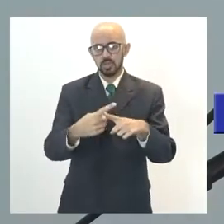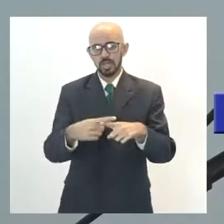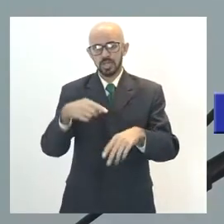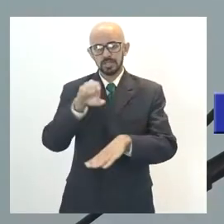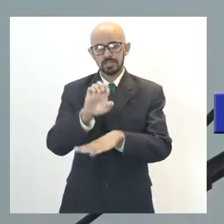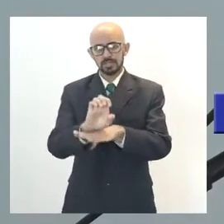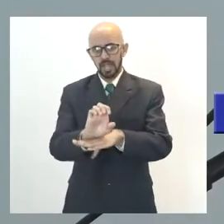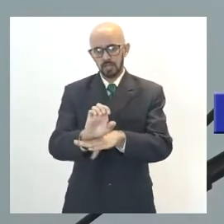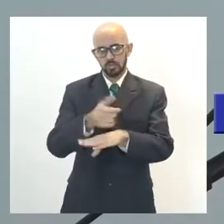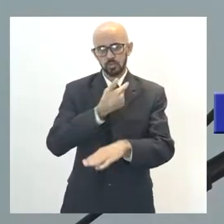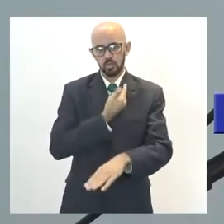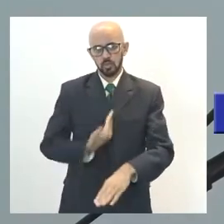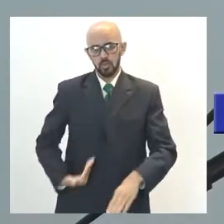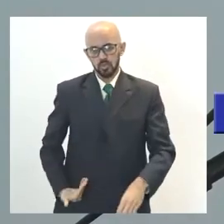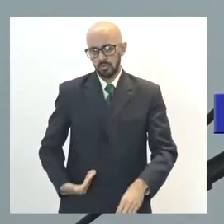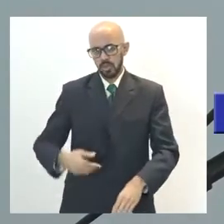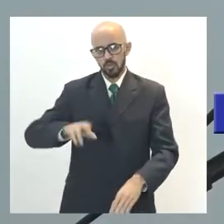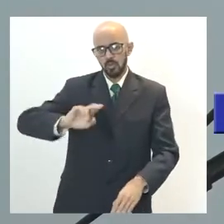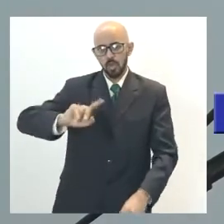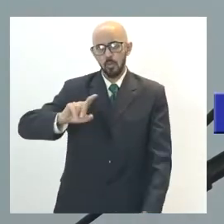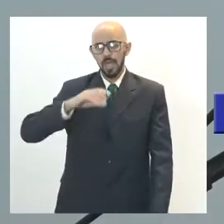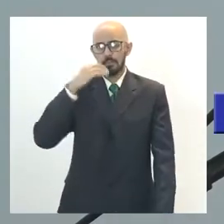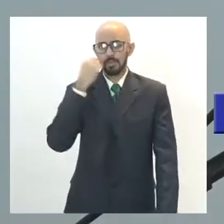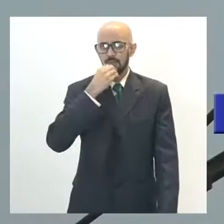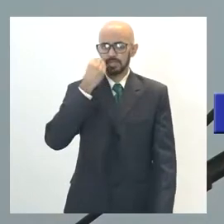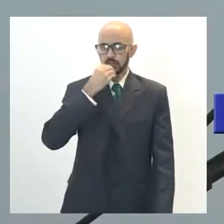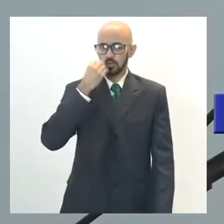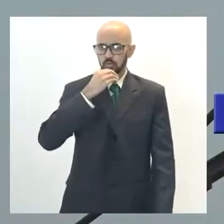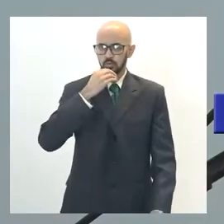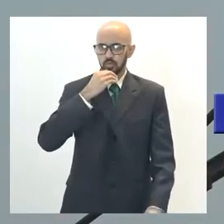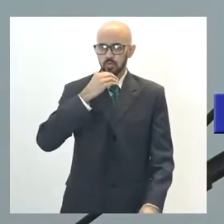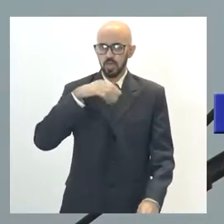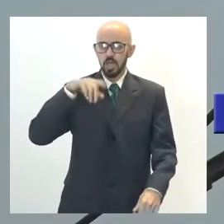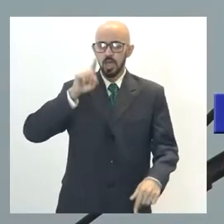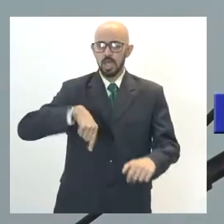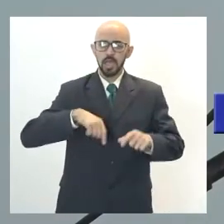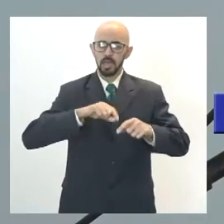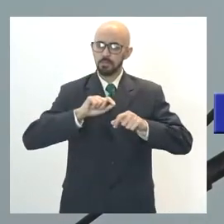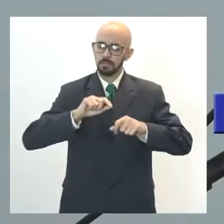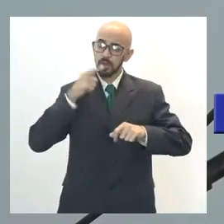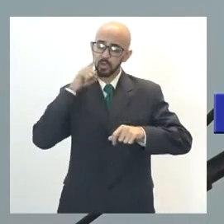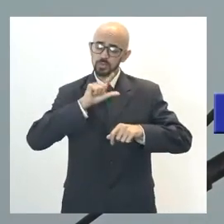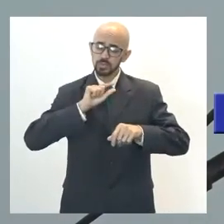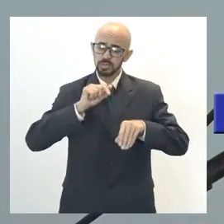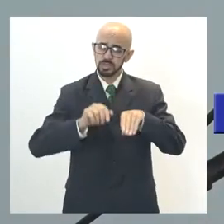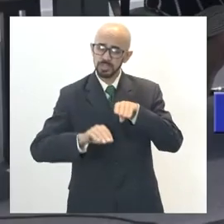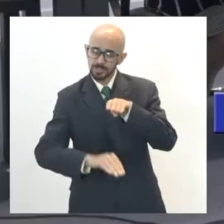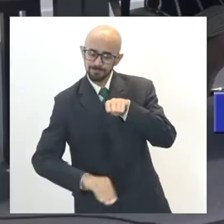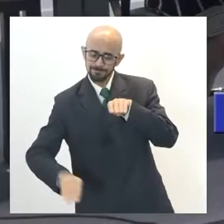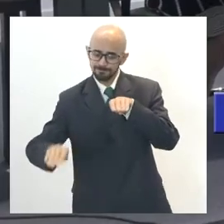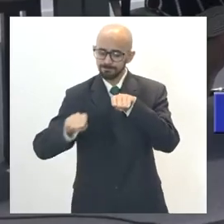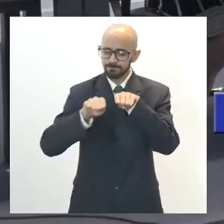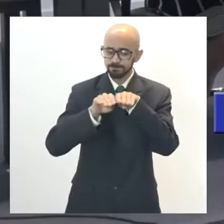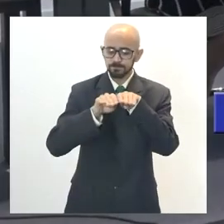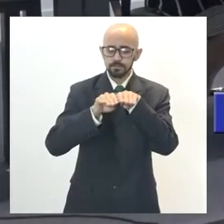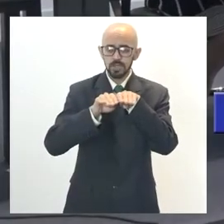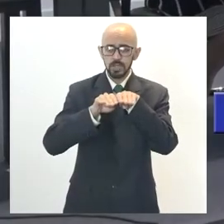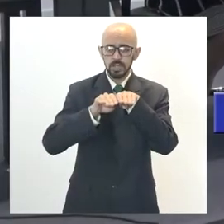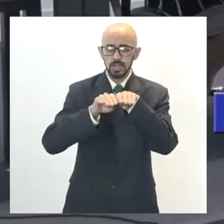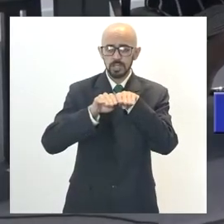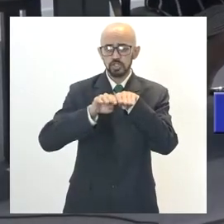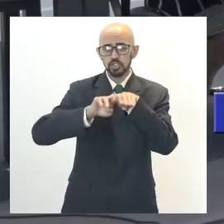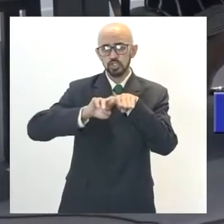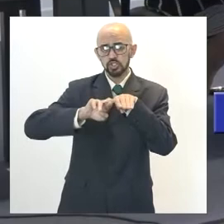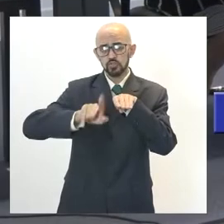governo Não é para ter lucro governo é para vencer as desigualdades sociais Então o que